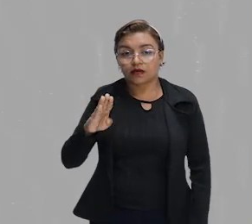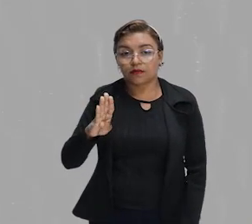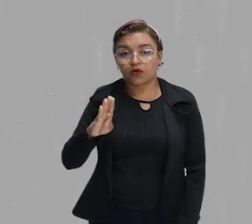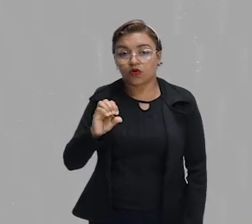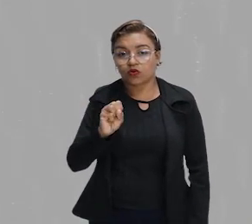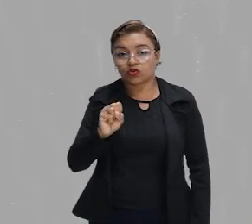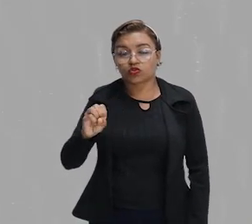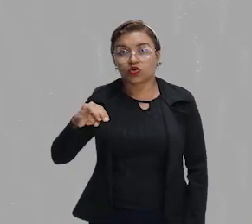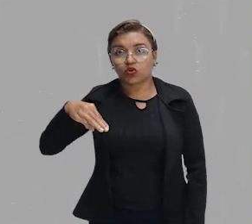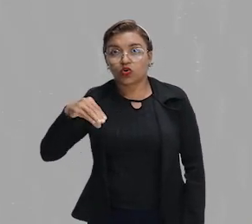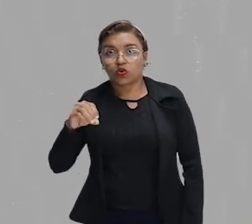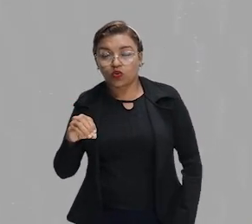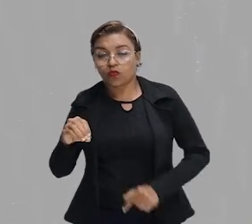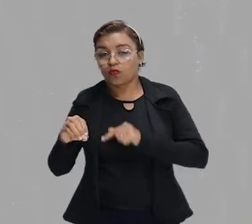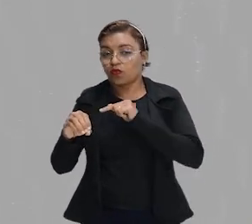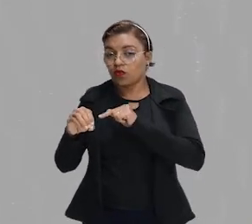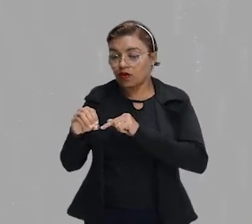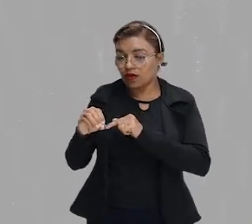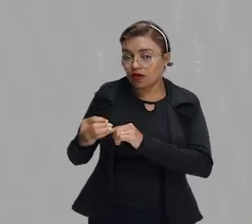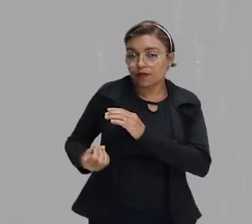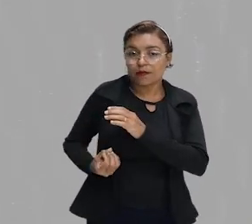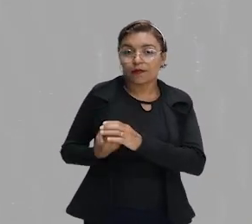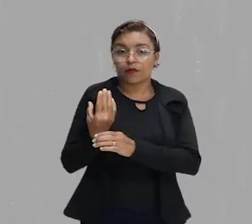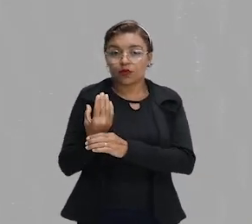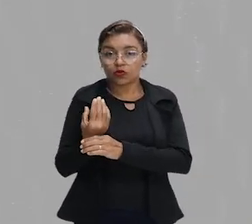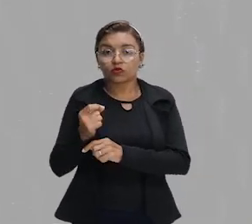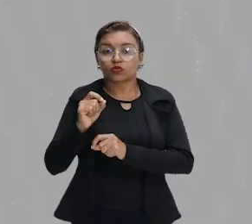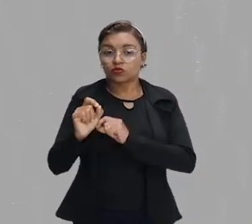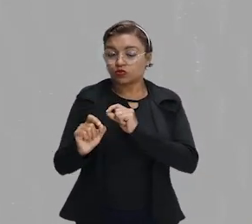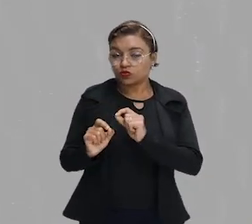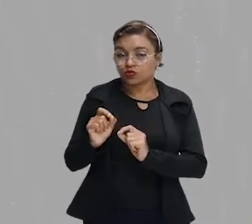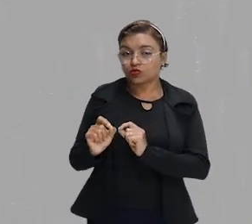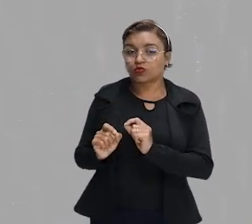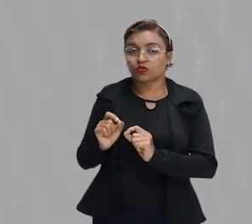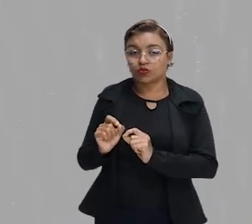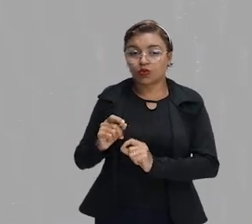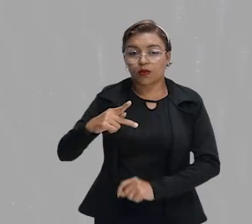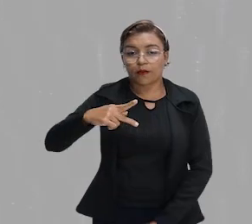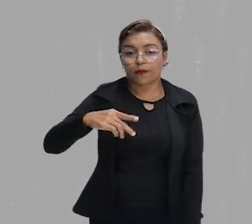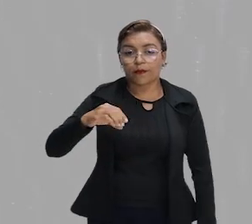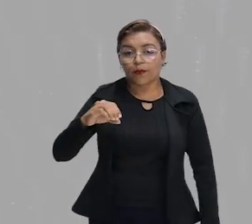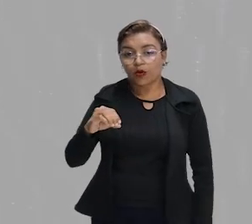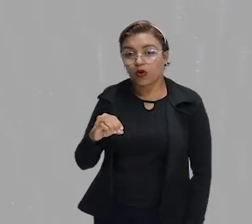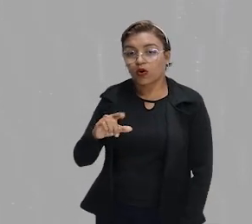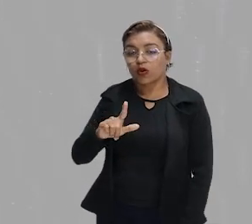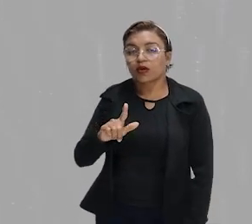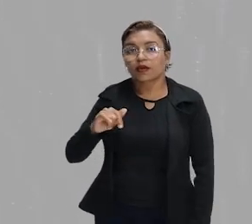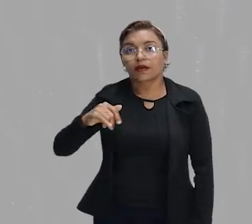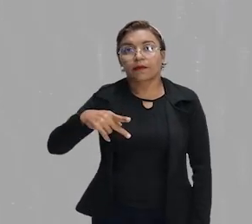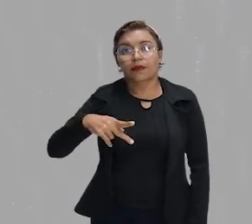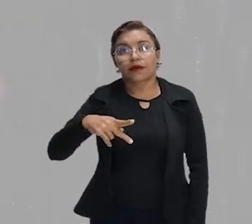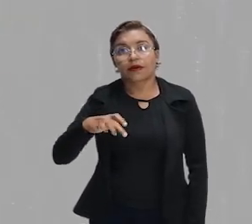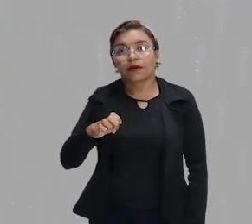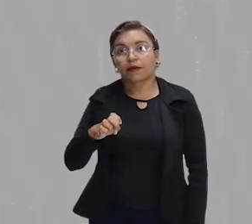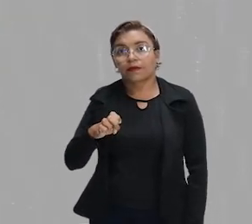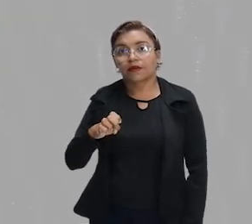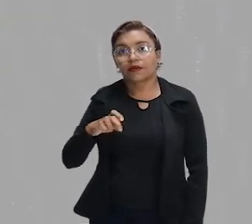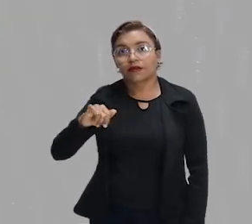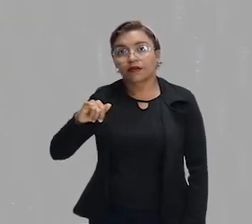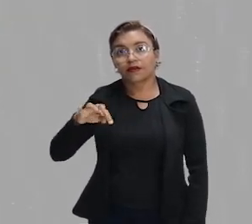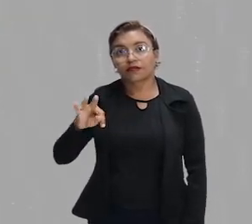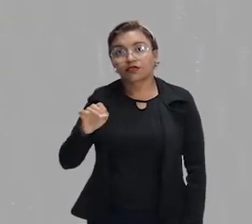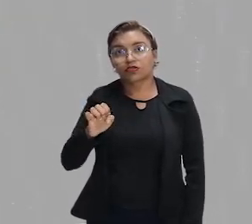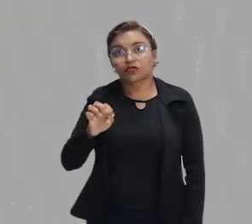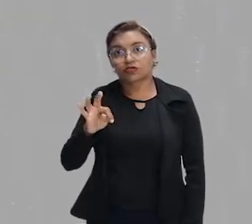com base nessa fita de RNA, ele vai produzir no caso aqui, o polipeptídeo, ou proteína, certo? Agora, no